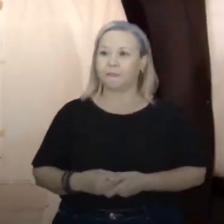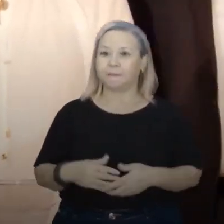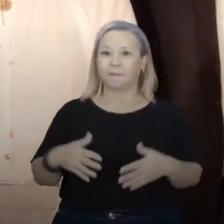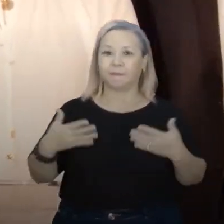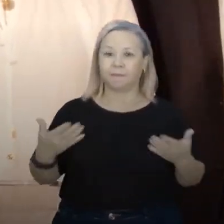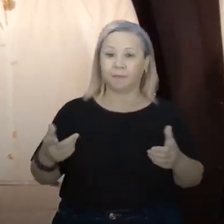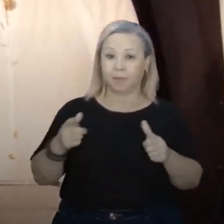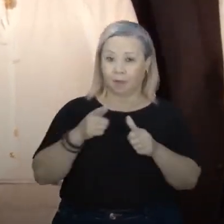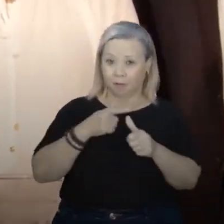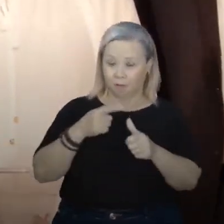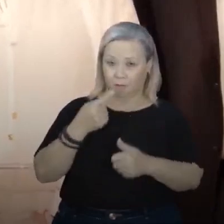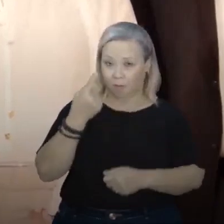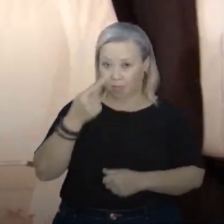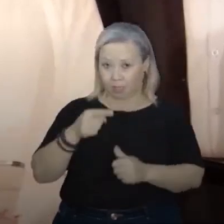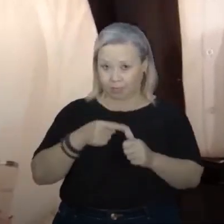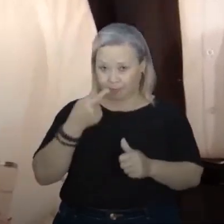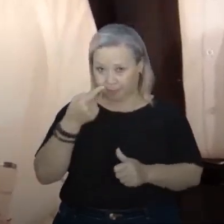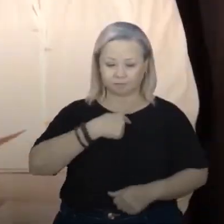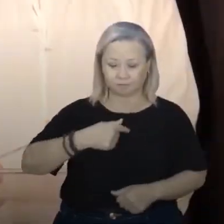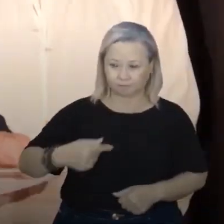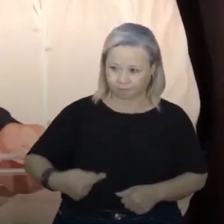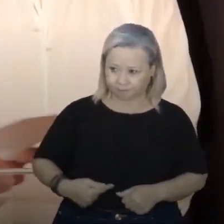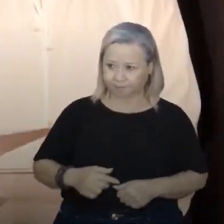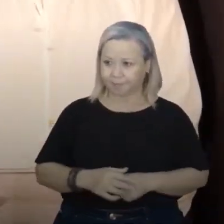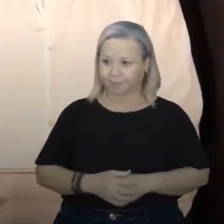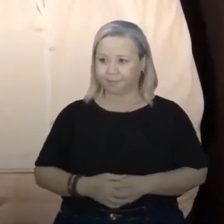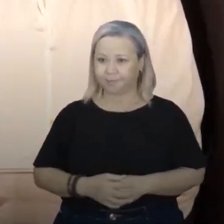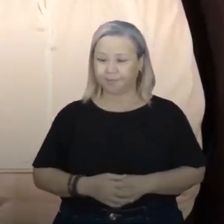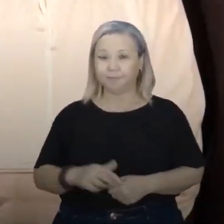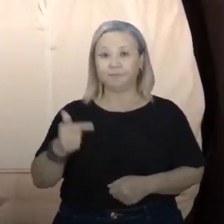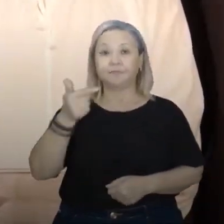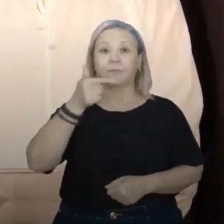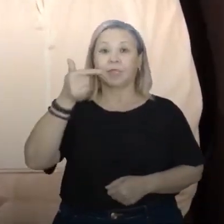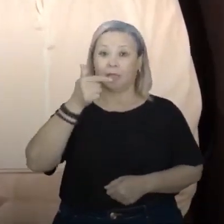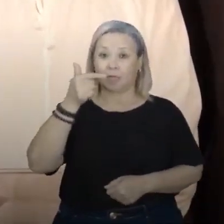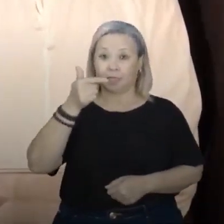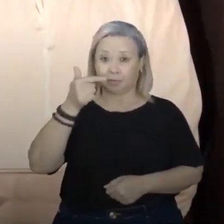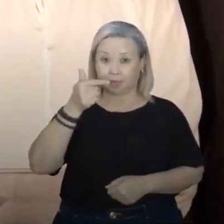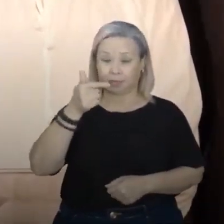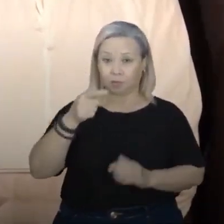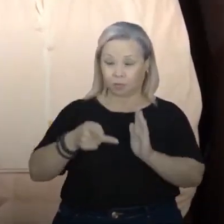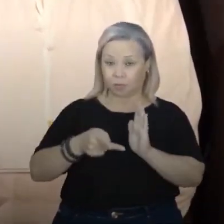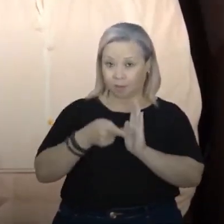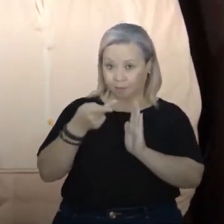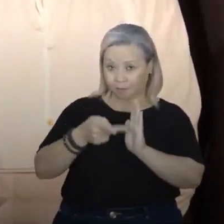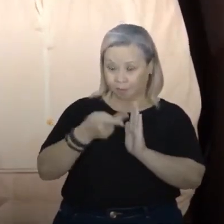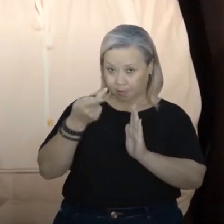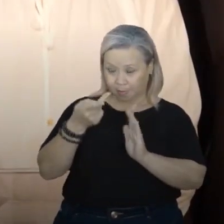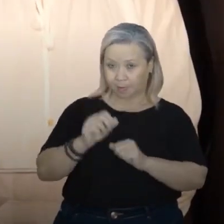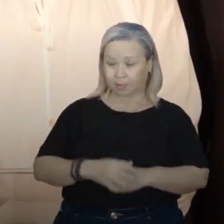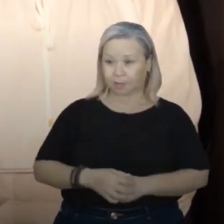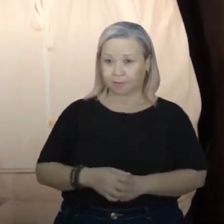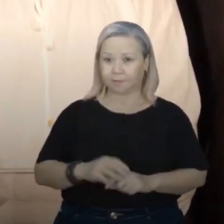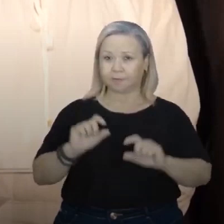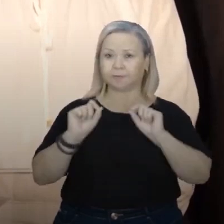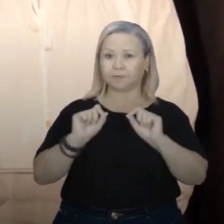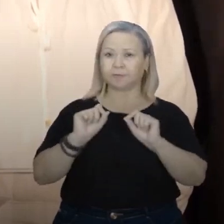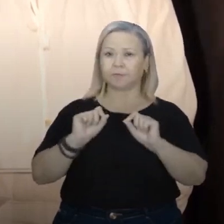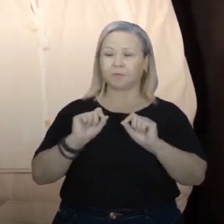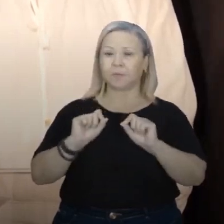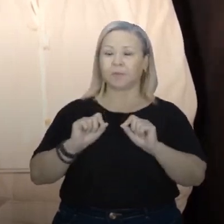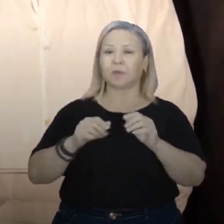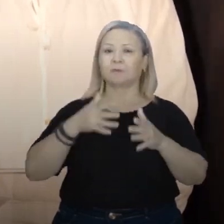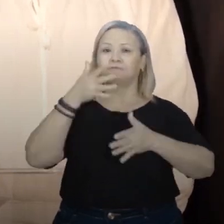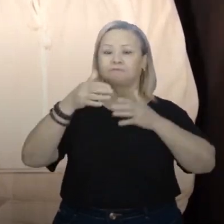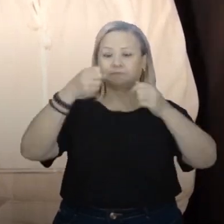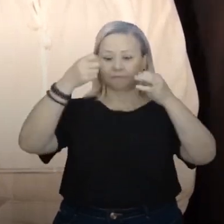a primeira portaria. A segunda portaria designa os